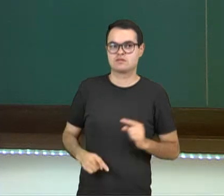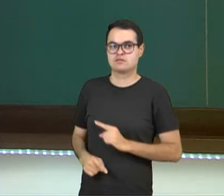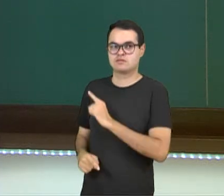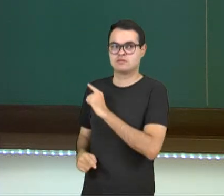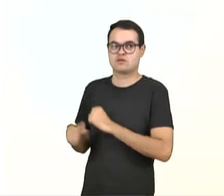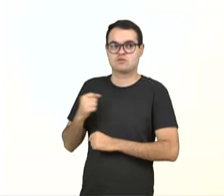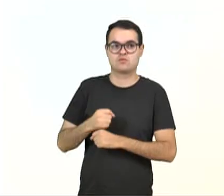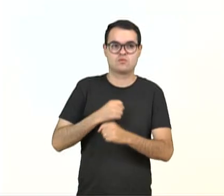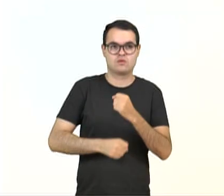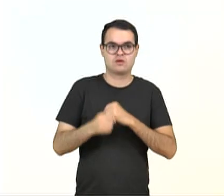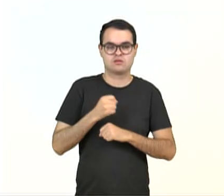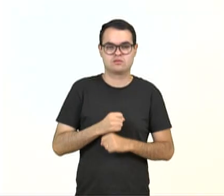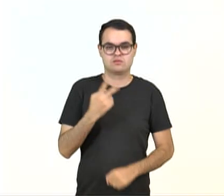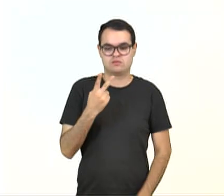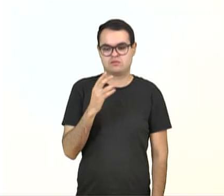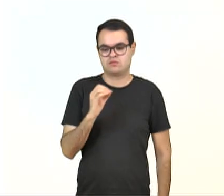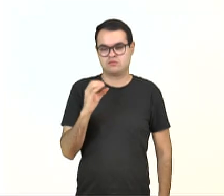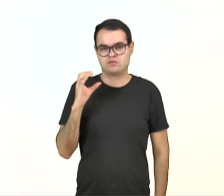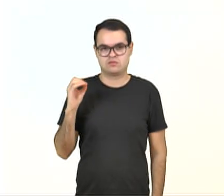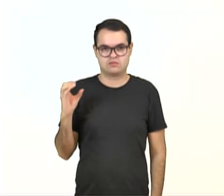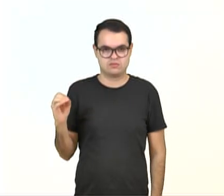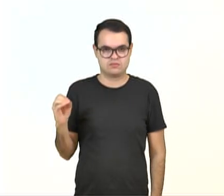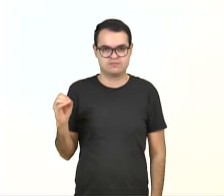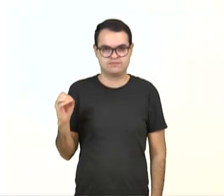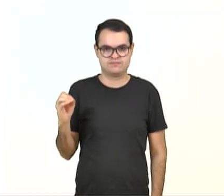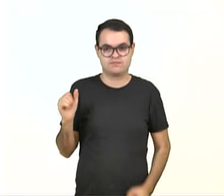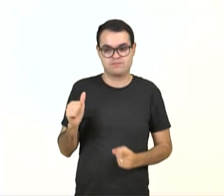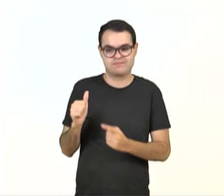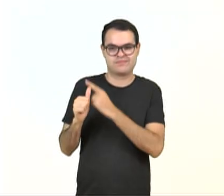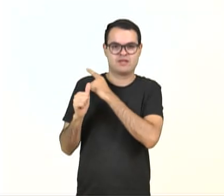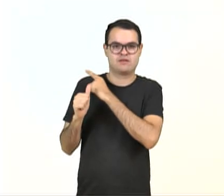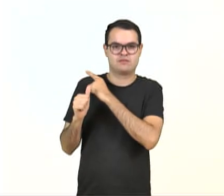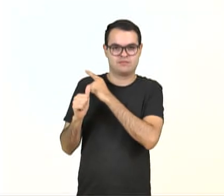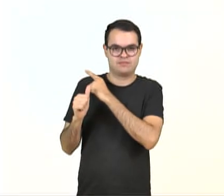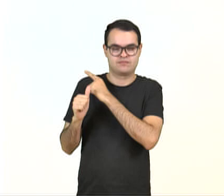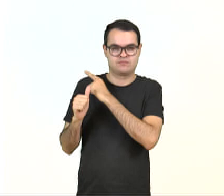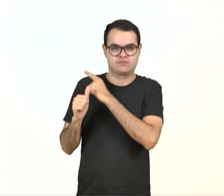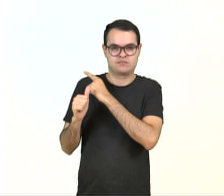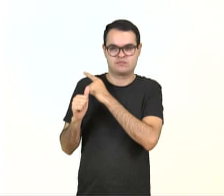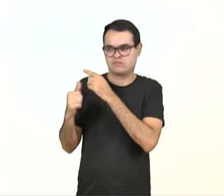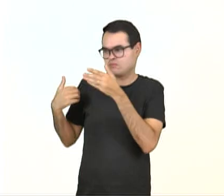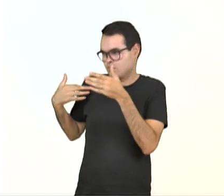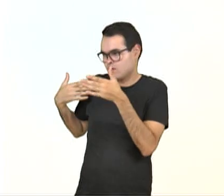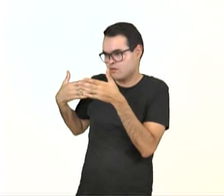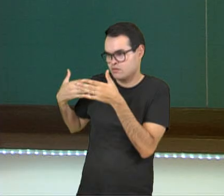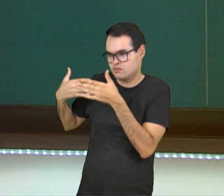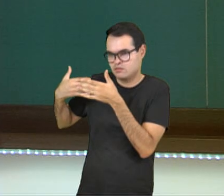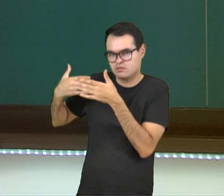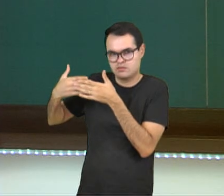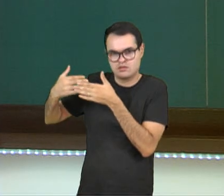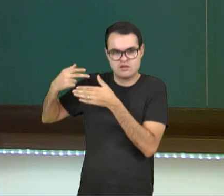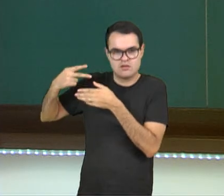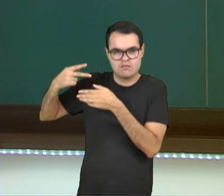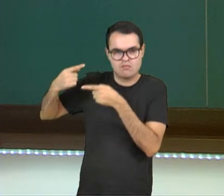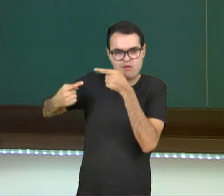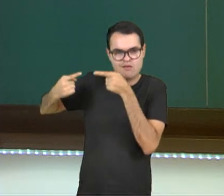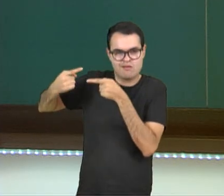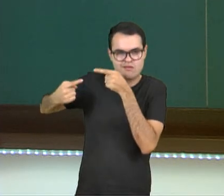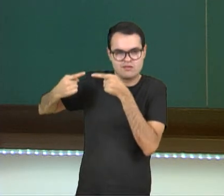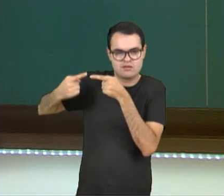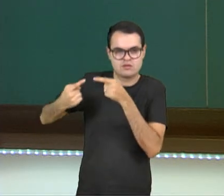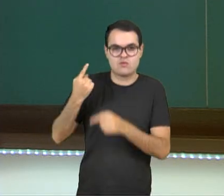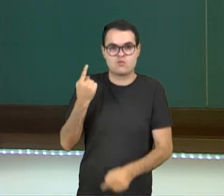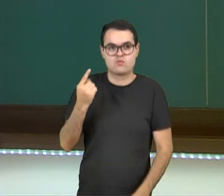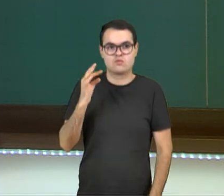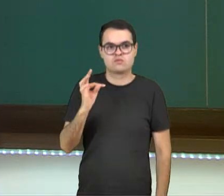no ano de 2000, pela primeira vez, depois de toda a questão política, um